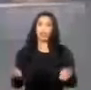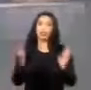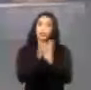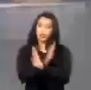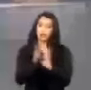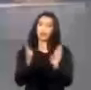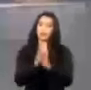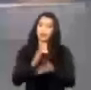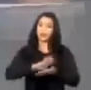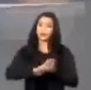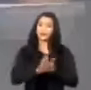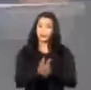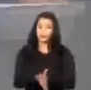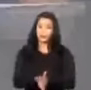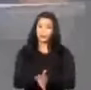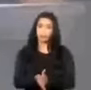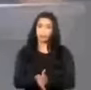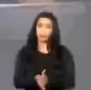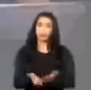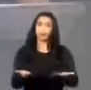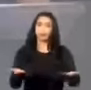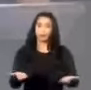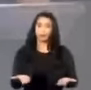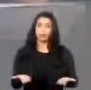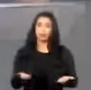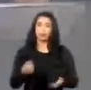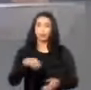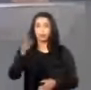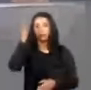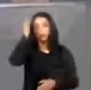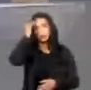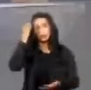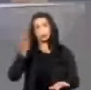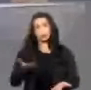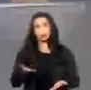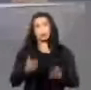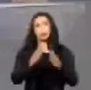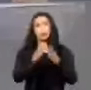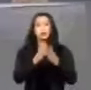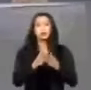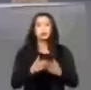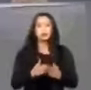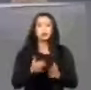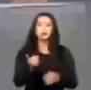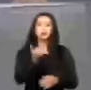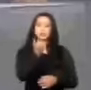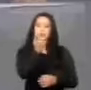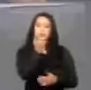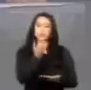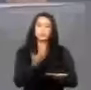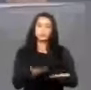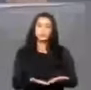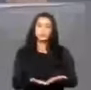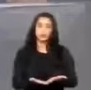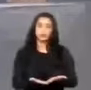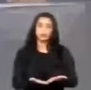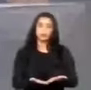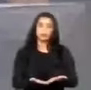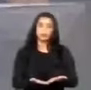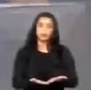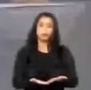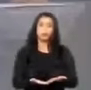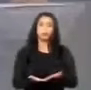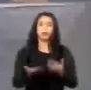prática discriminatória eu não sei o que é então por favor peço que zé lembra que a gente não tenha o mesmo